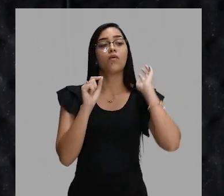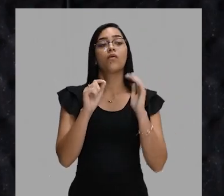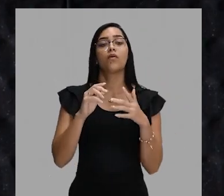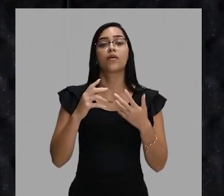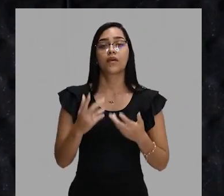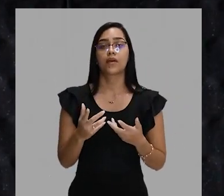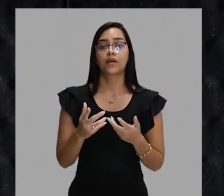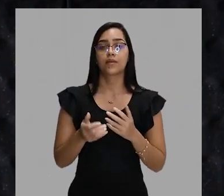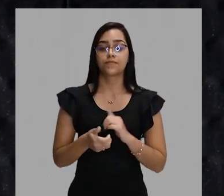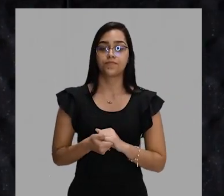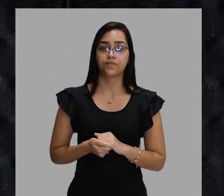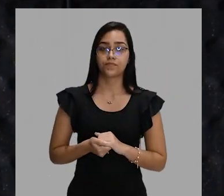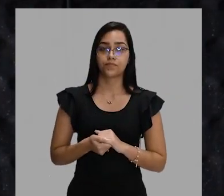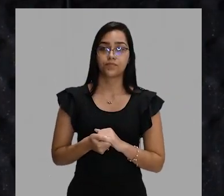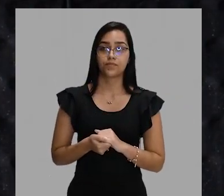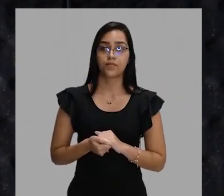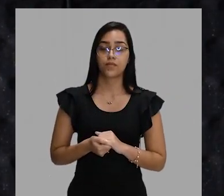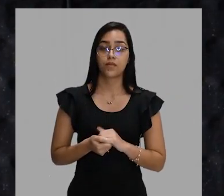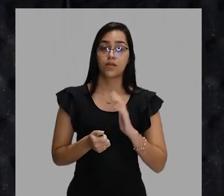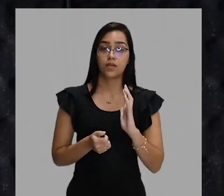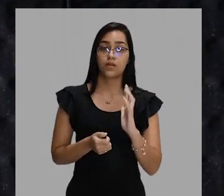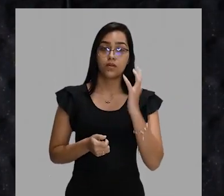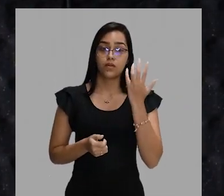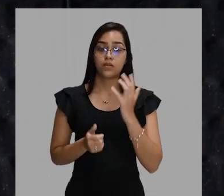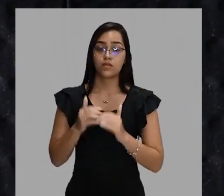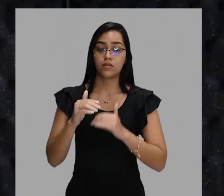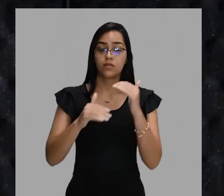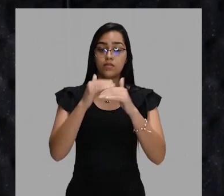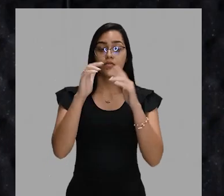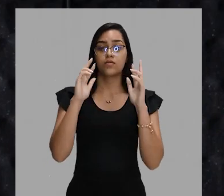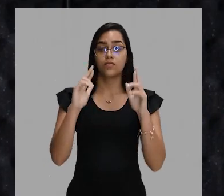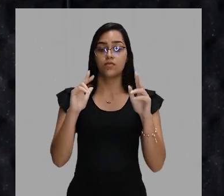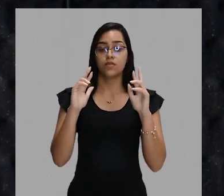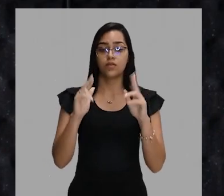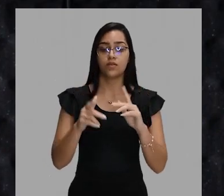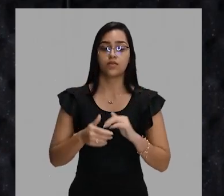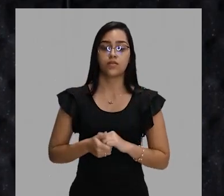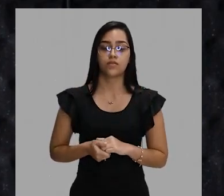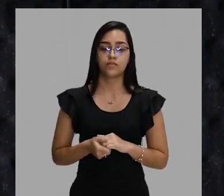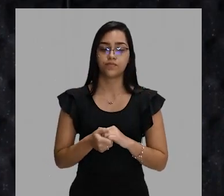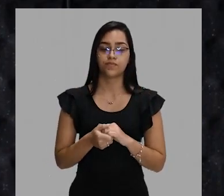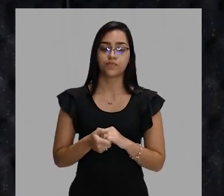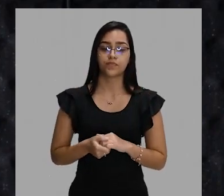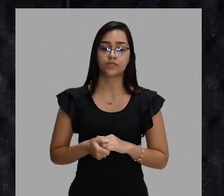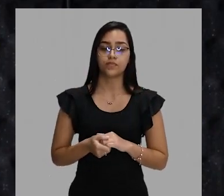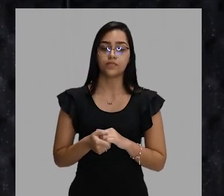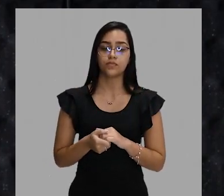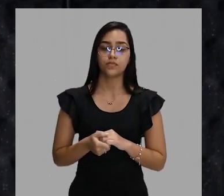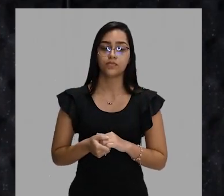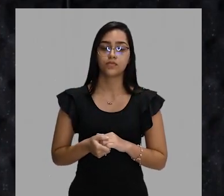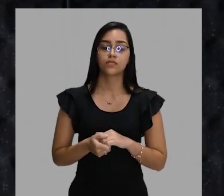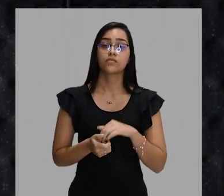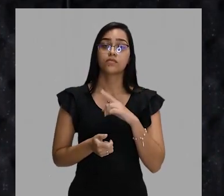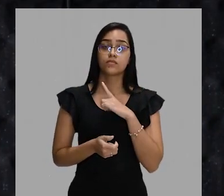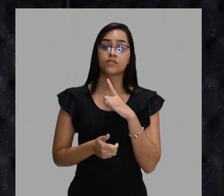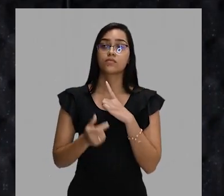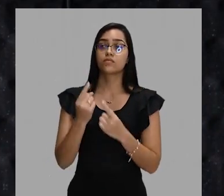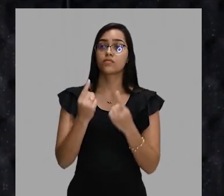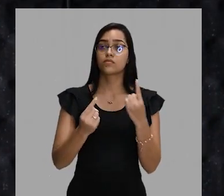colocaram a esses indivíduos situações evolutivas diferentes. Então, cada